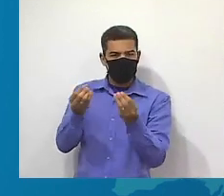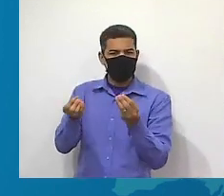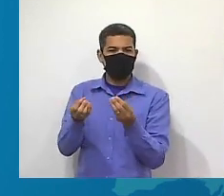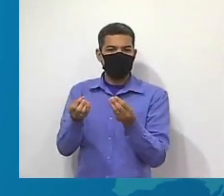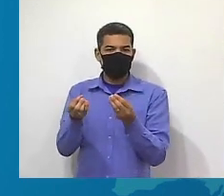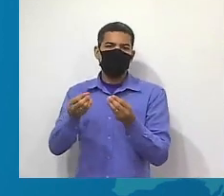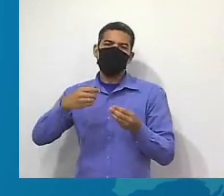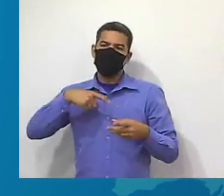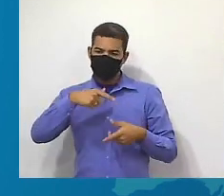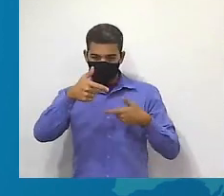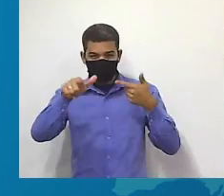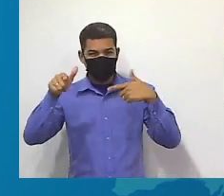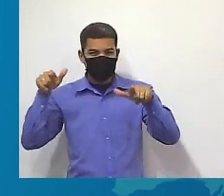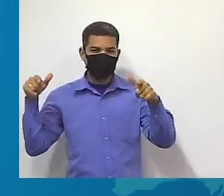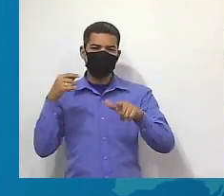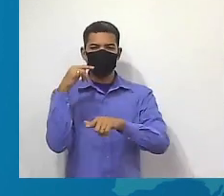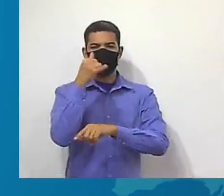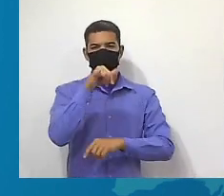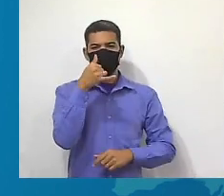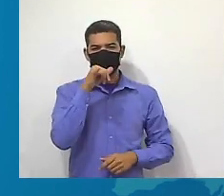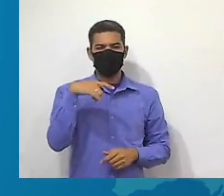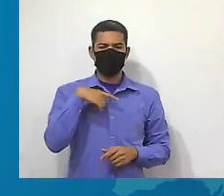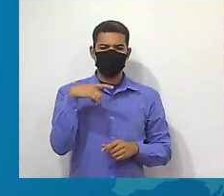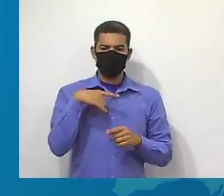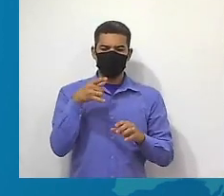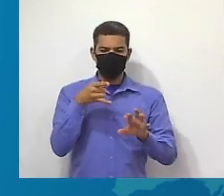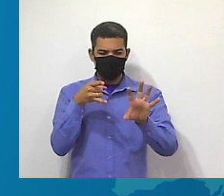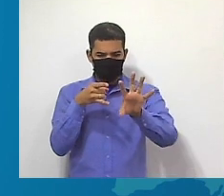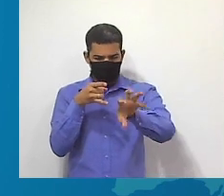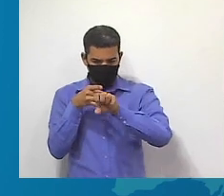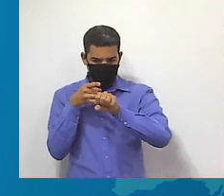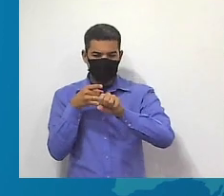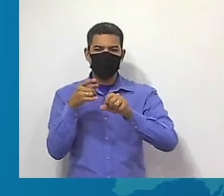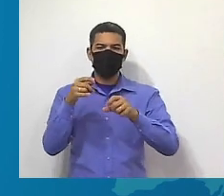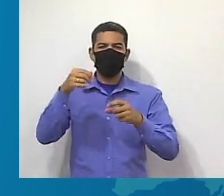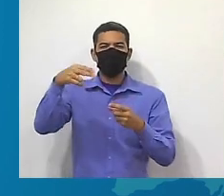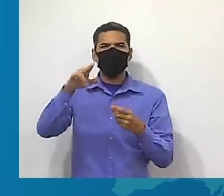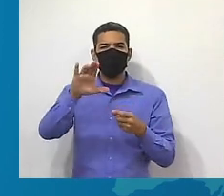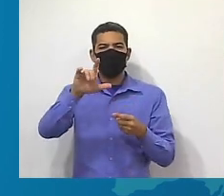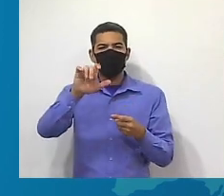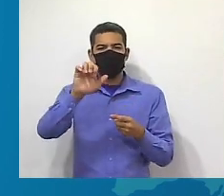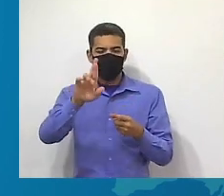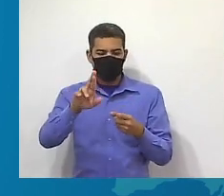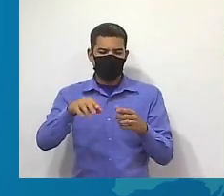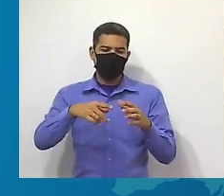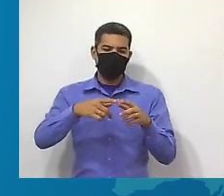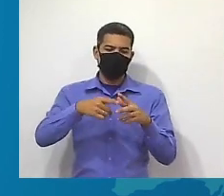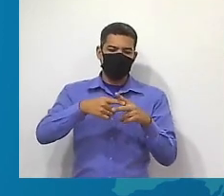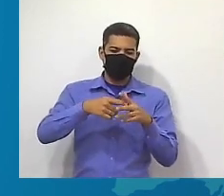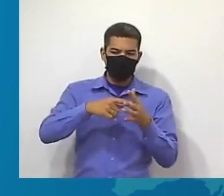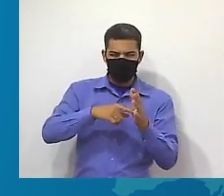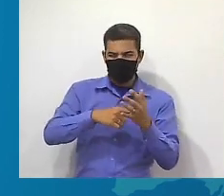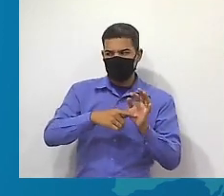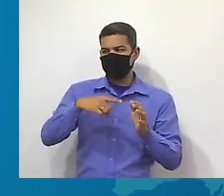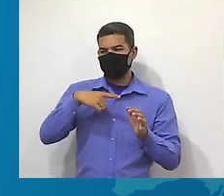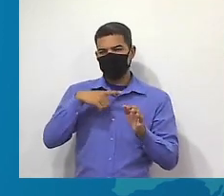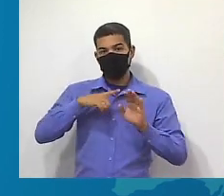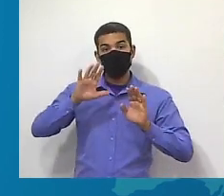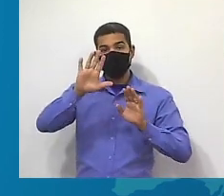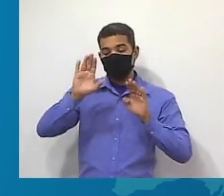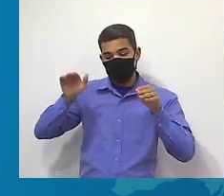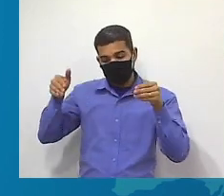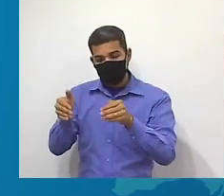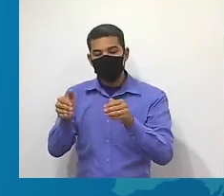existem várias outras formas de energia. Eletromagnetismo, nuclear, energia mecânica. A gente vai focar sobretudo na